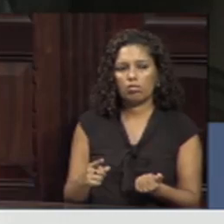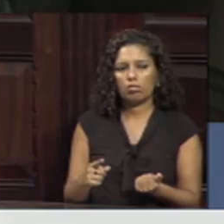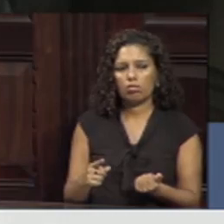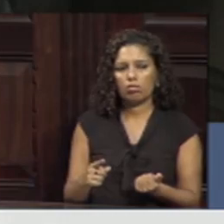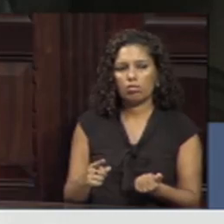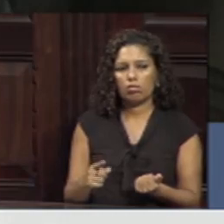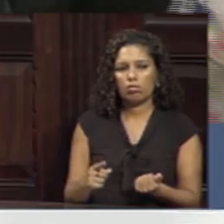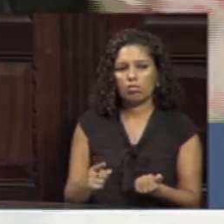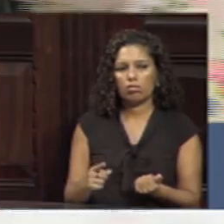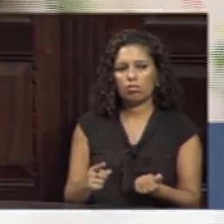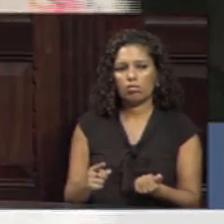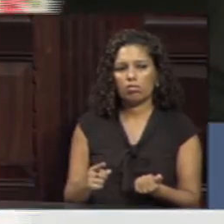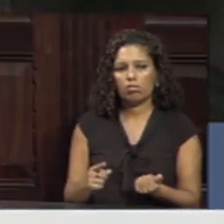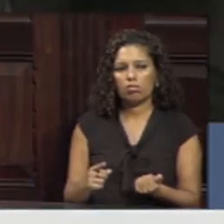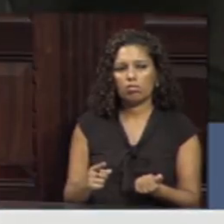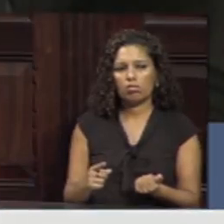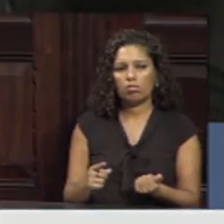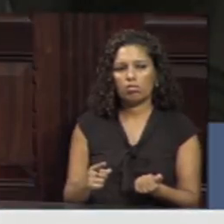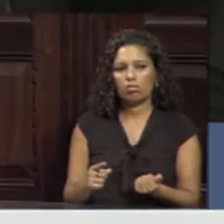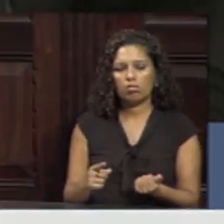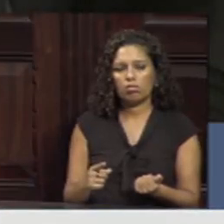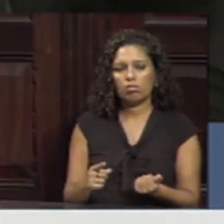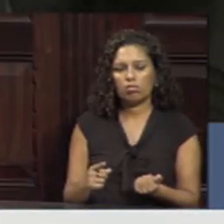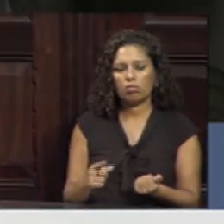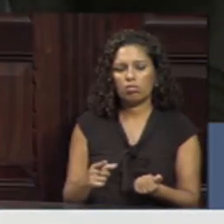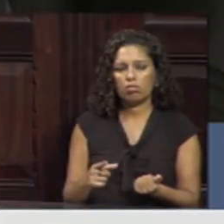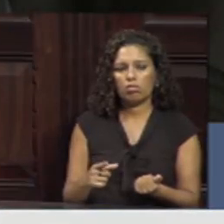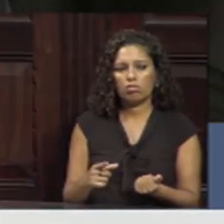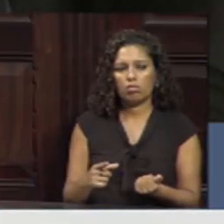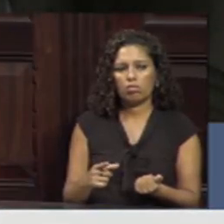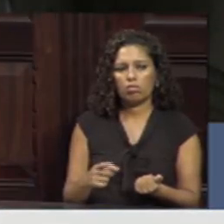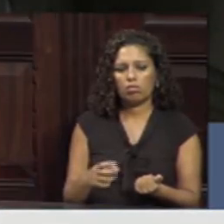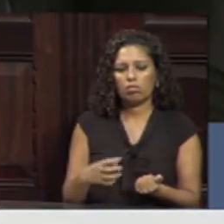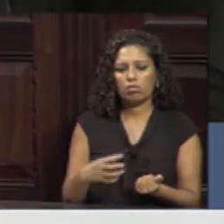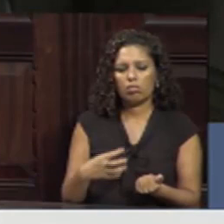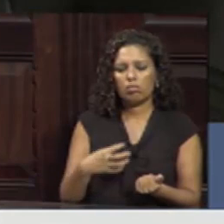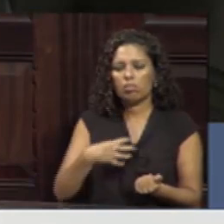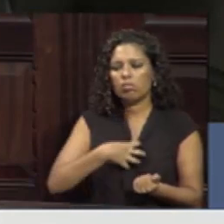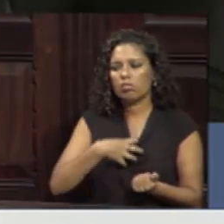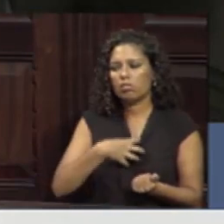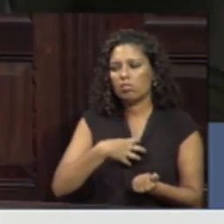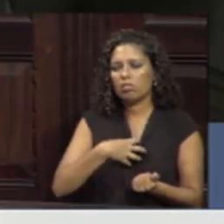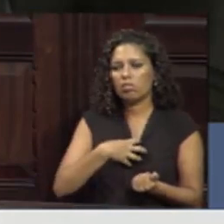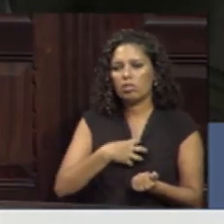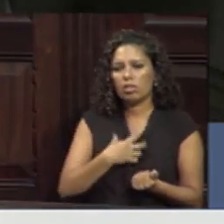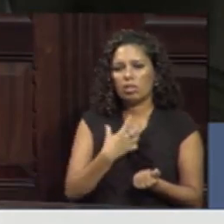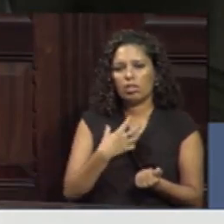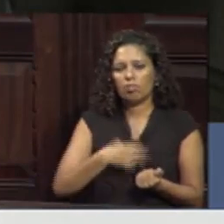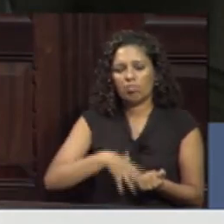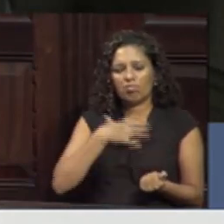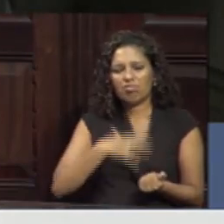sinceramente, nós temos que ficar revoltados.